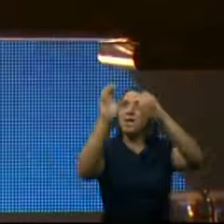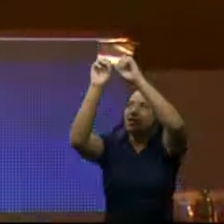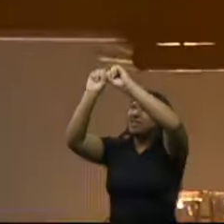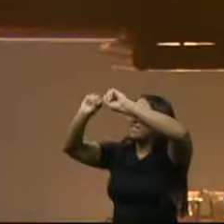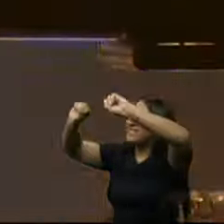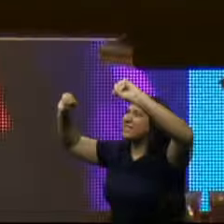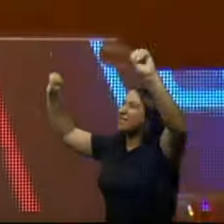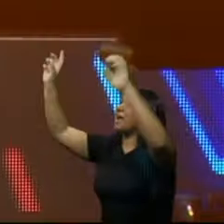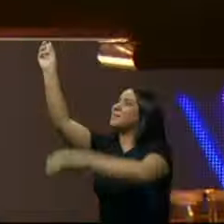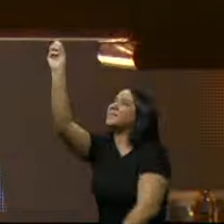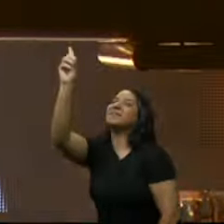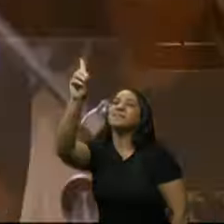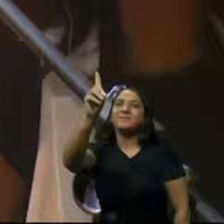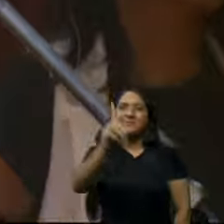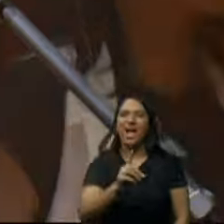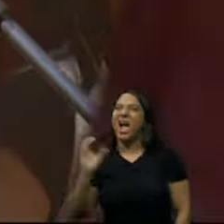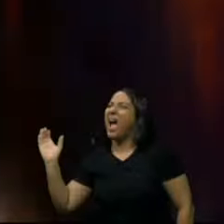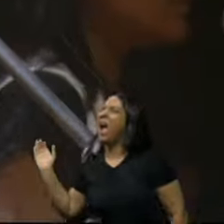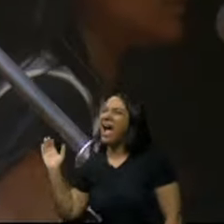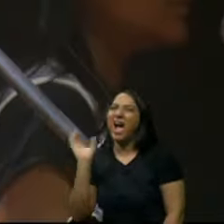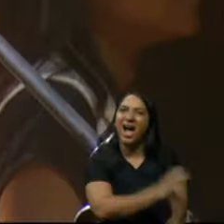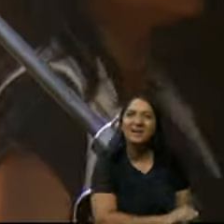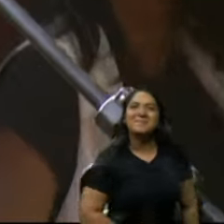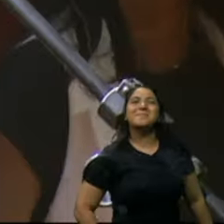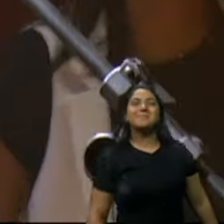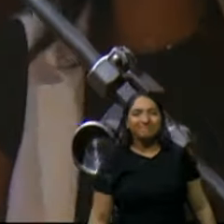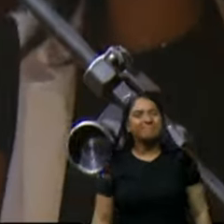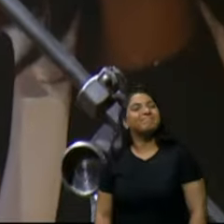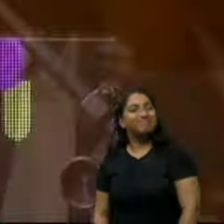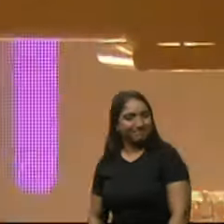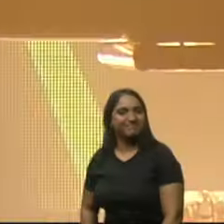não que serve desce